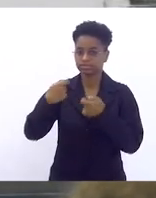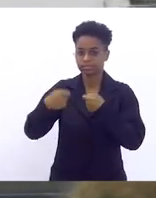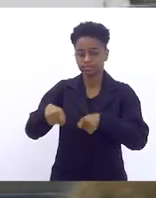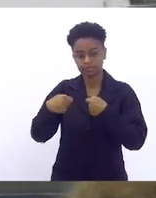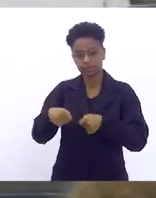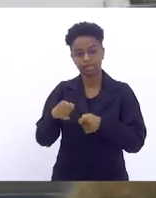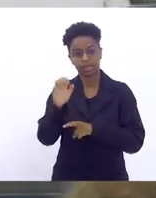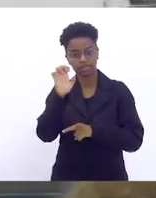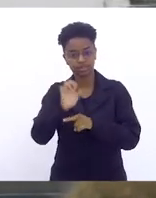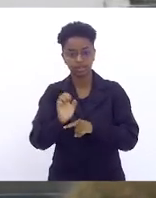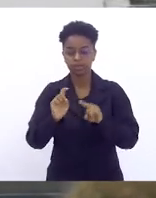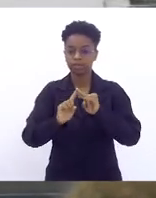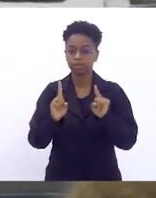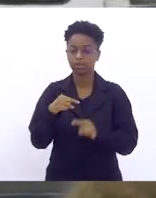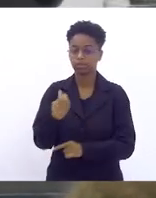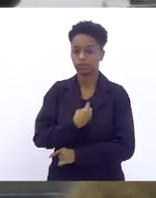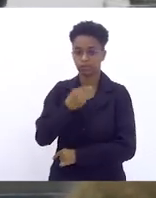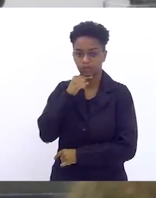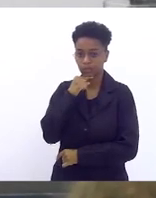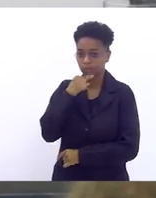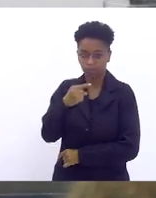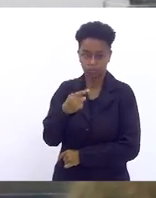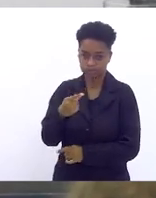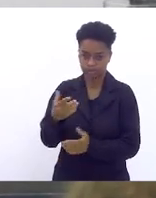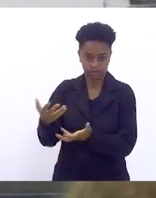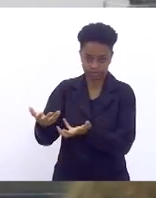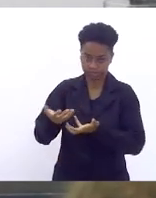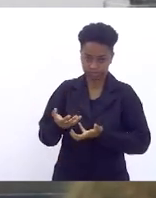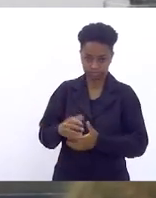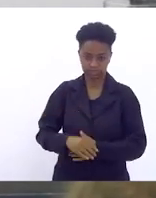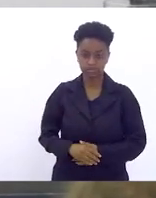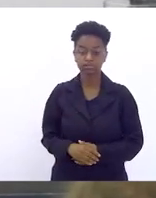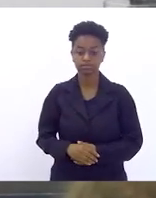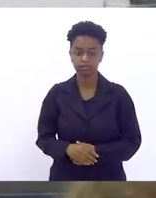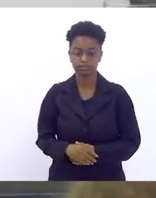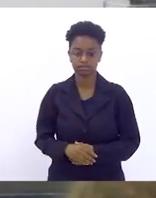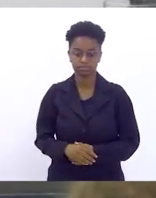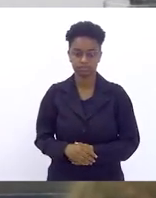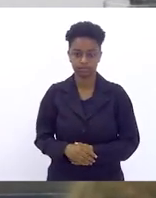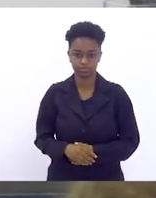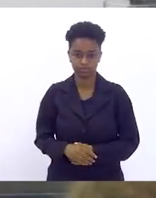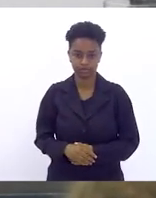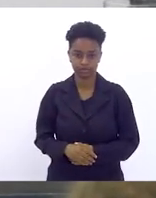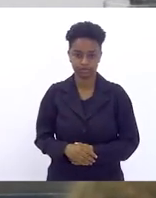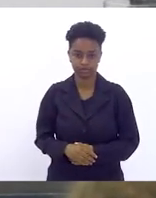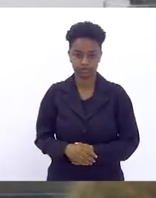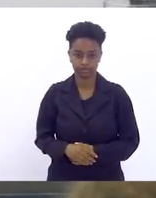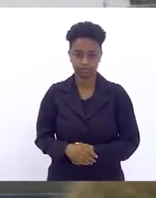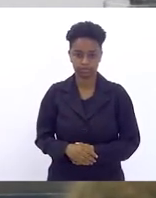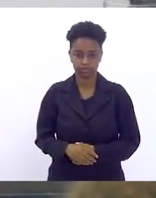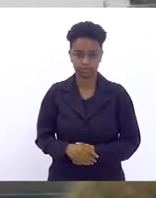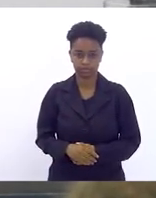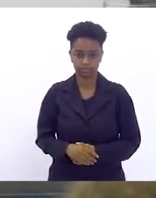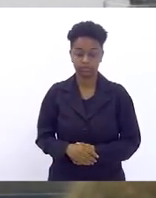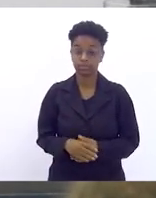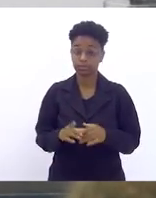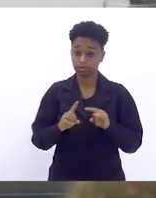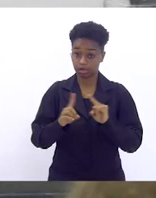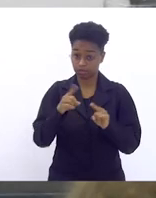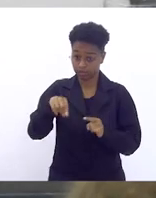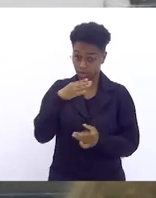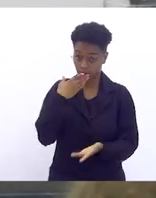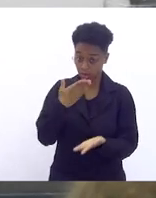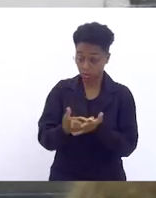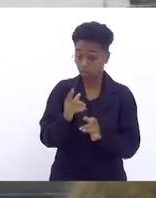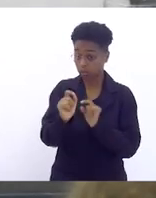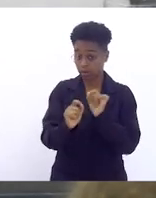Mas a gente não consegue trazer e pasmem é a maior parte